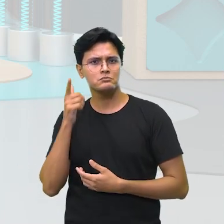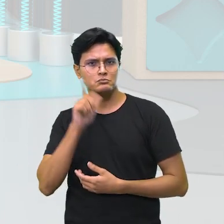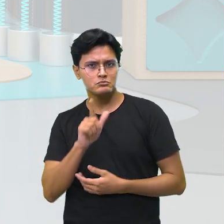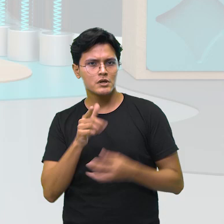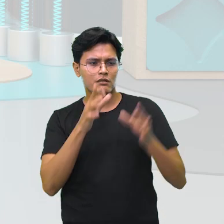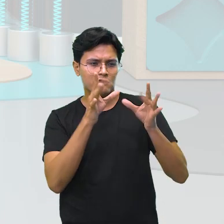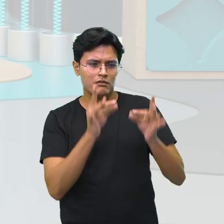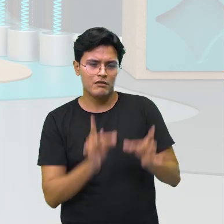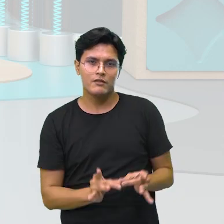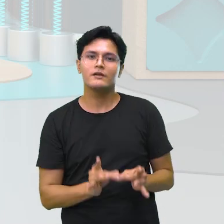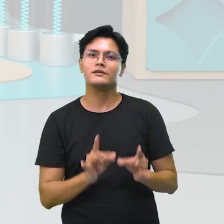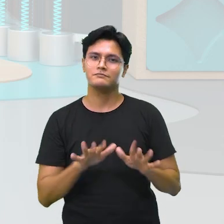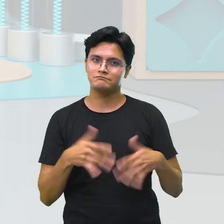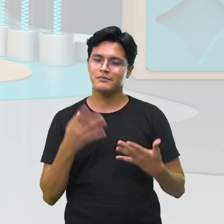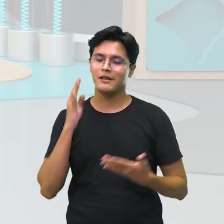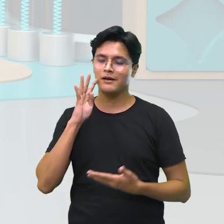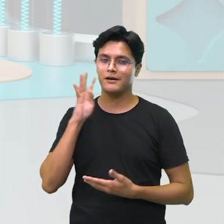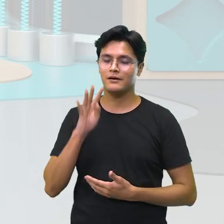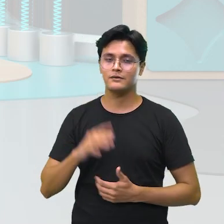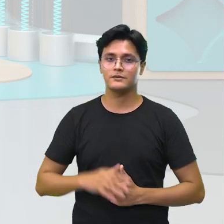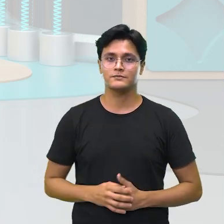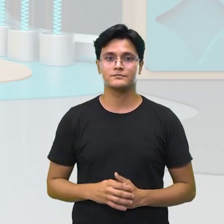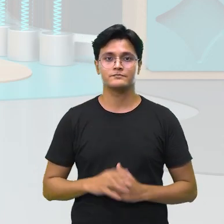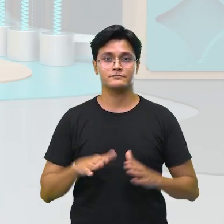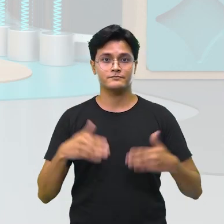legal. Então, vamos falar do texto